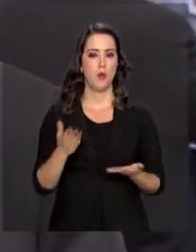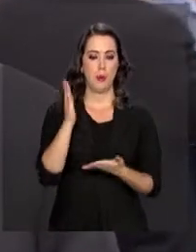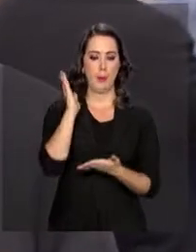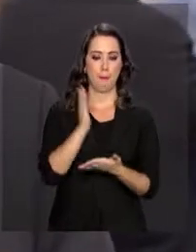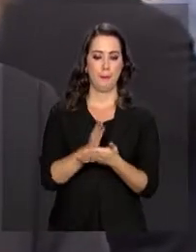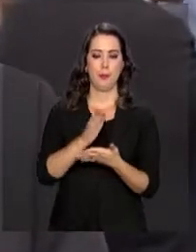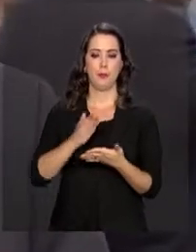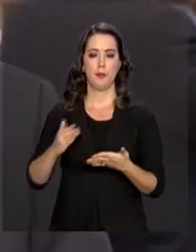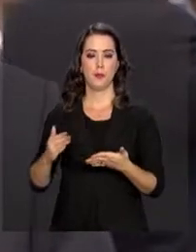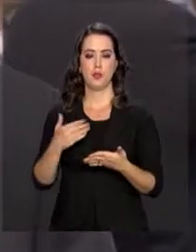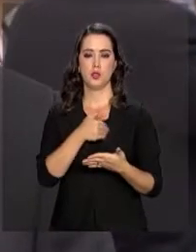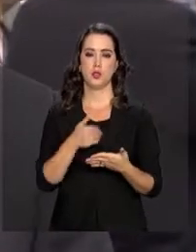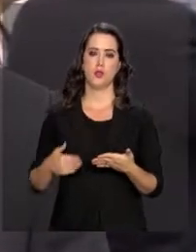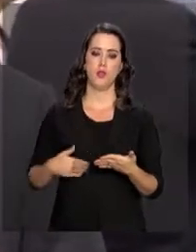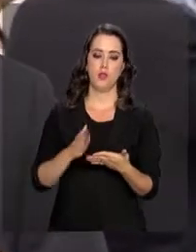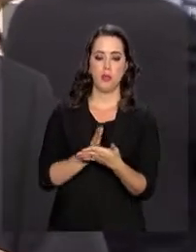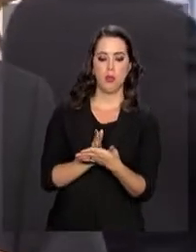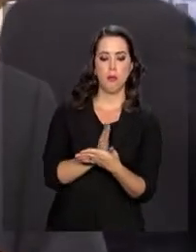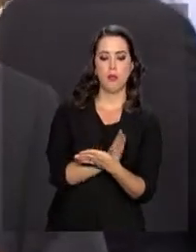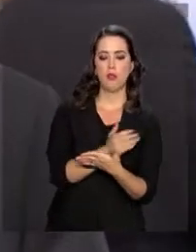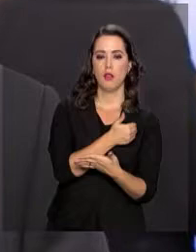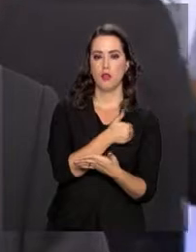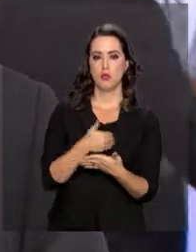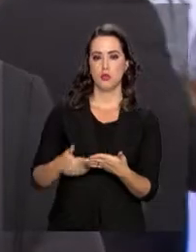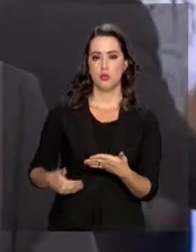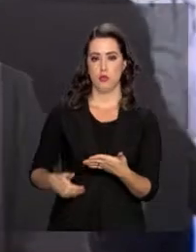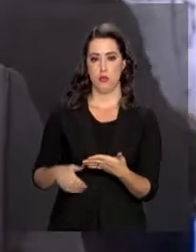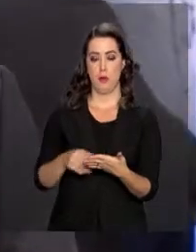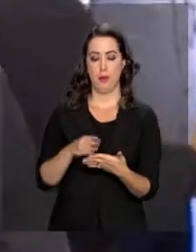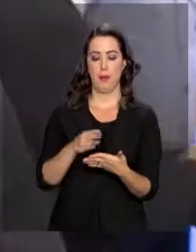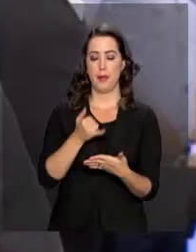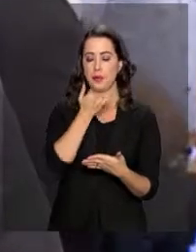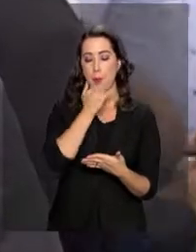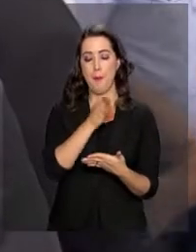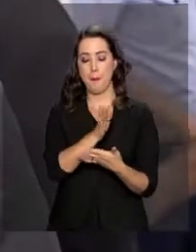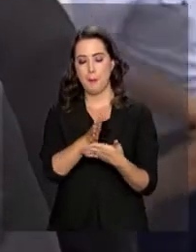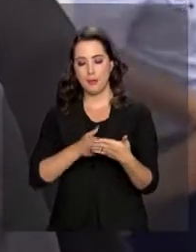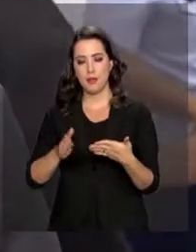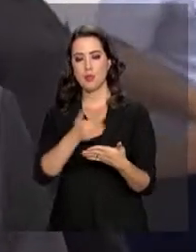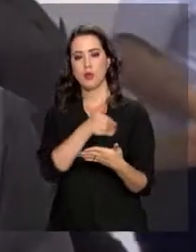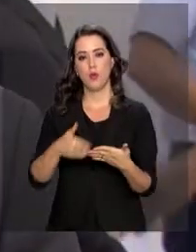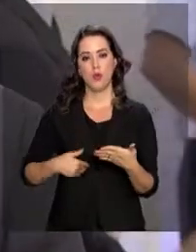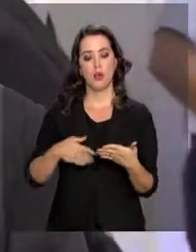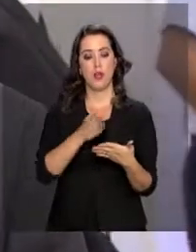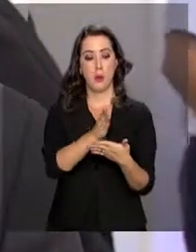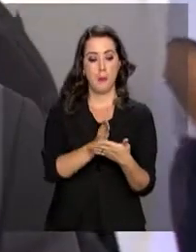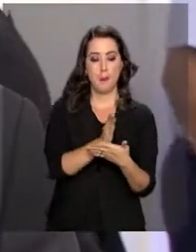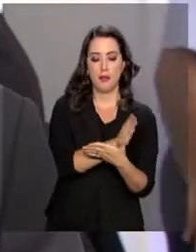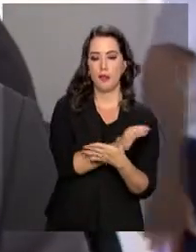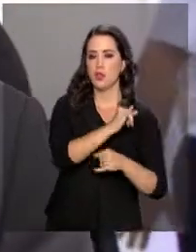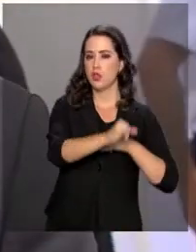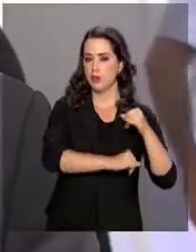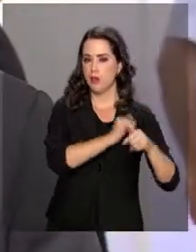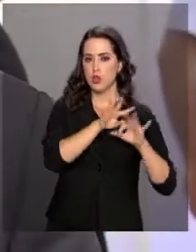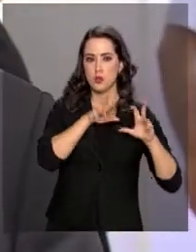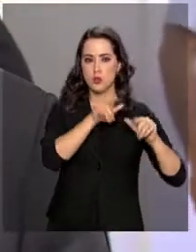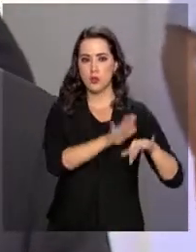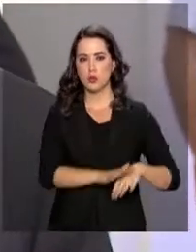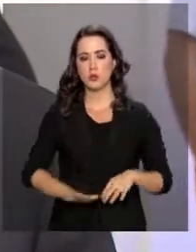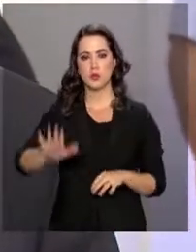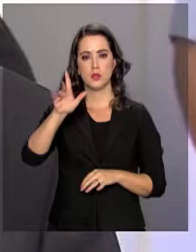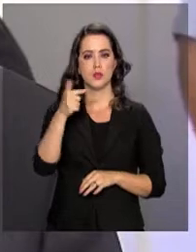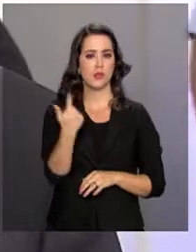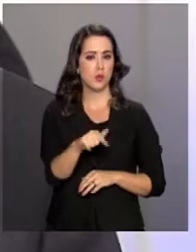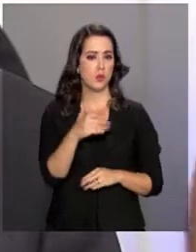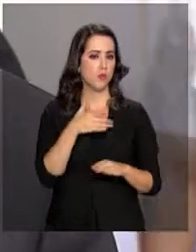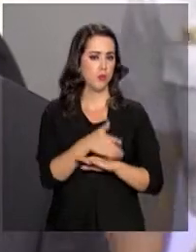pelo governo que não utilizavam da banda larga para todos enquanto os países todos os pequenas localidades que hoje